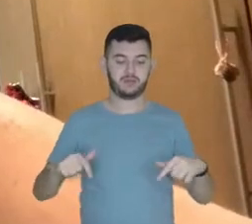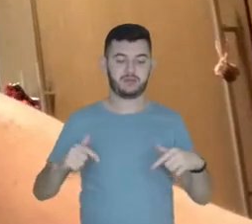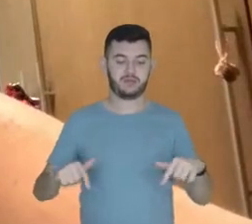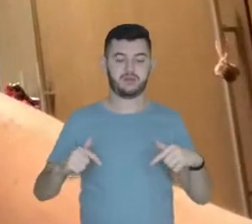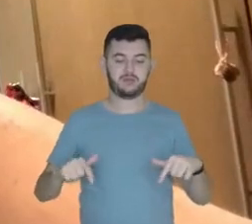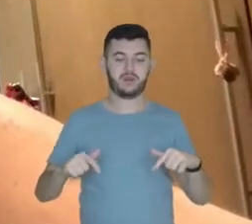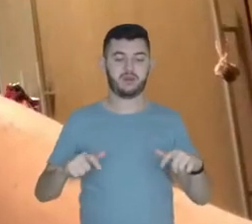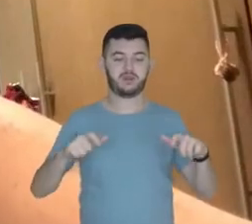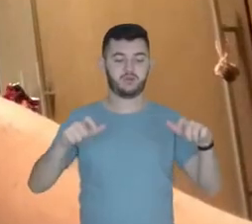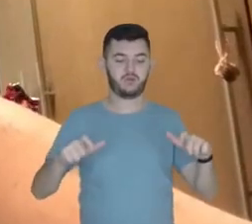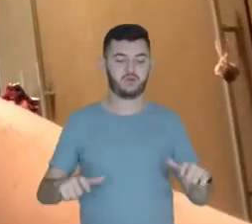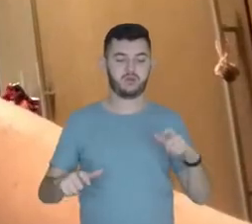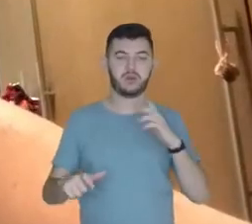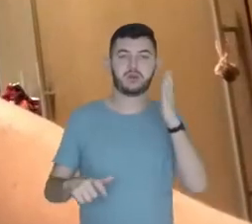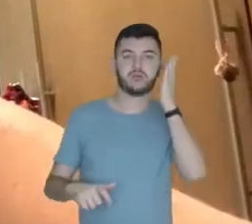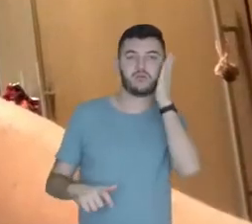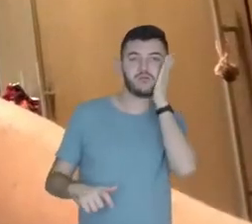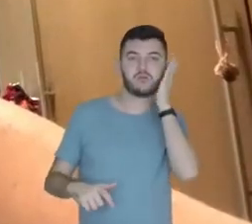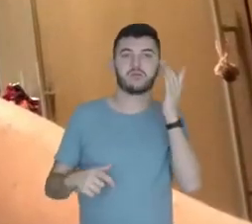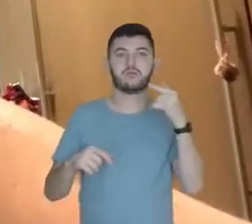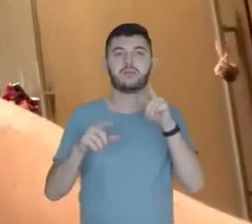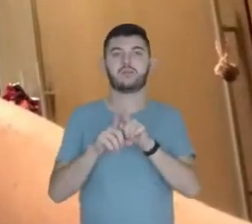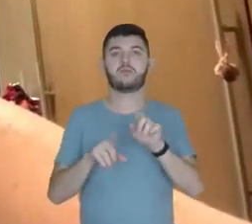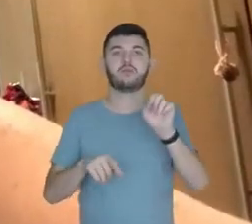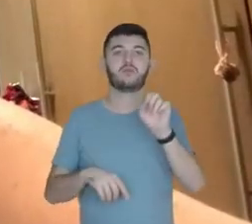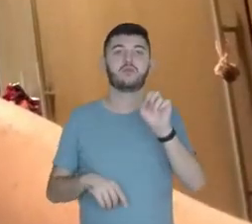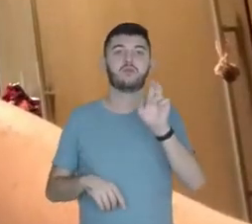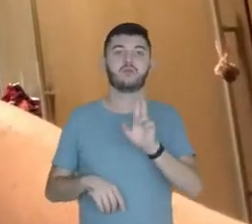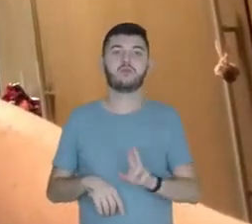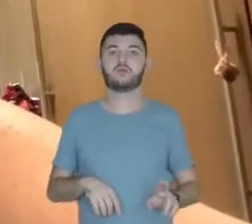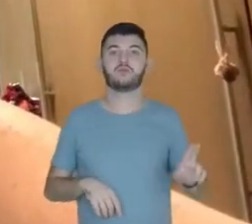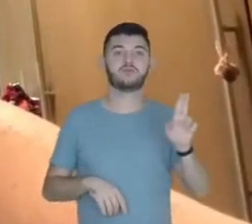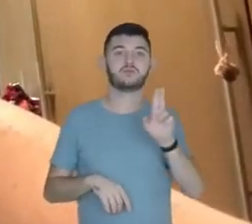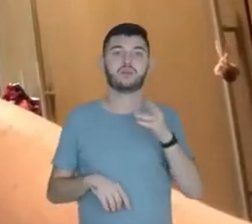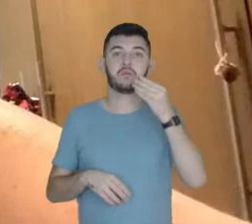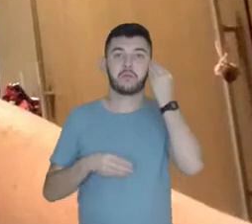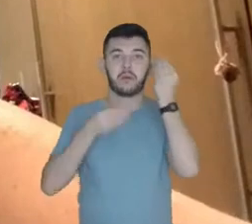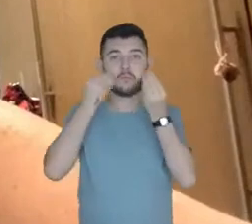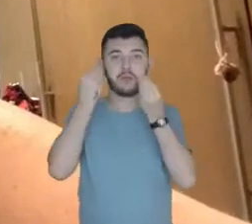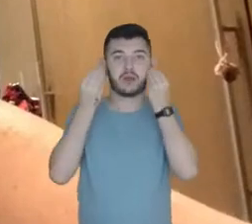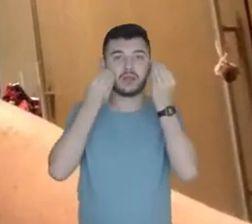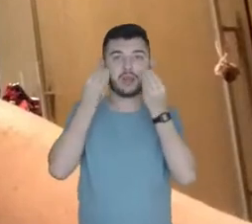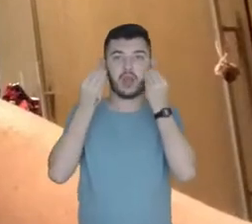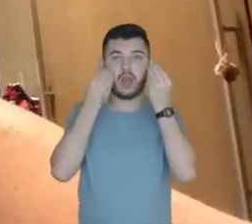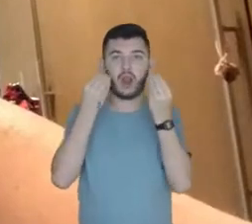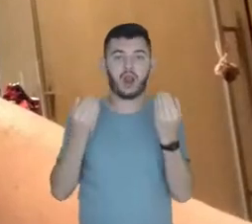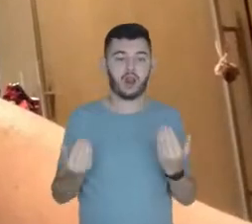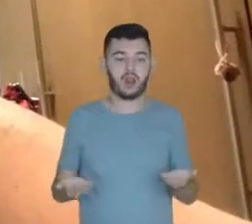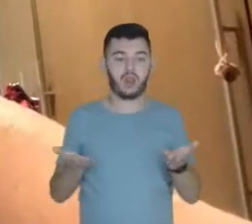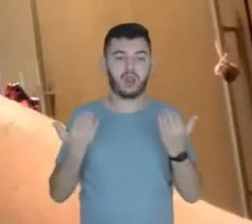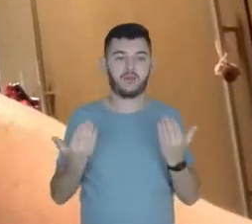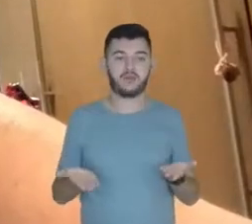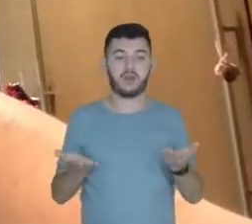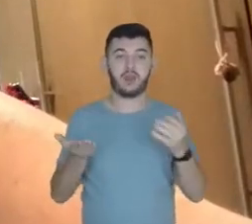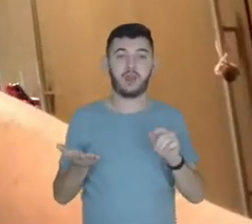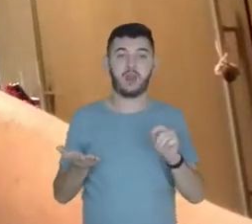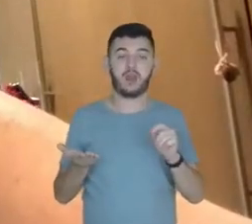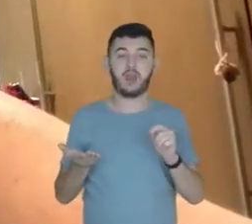quarto e estou usando uma leve maquiagem nos olhos, um lápis e um